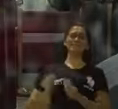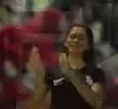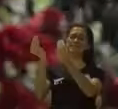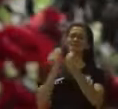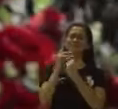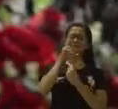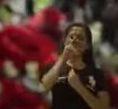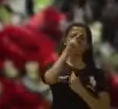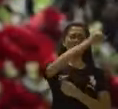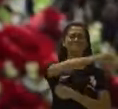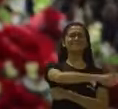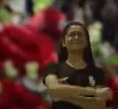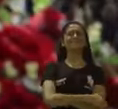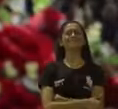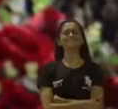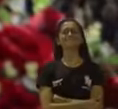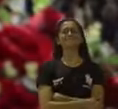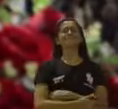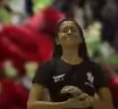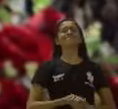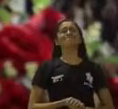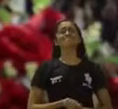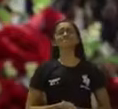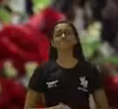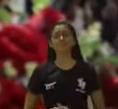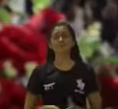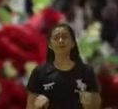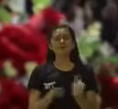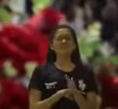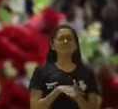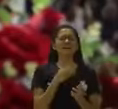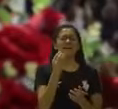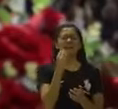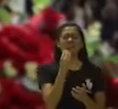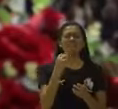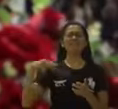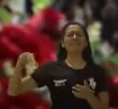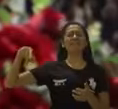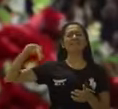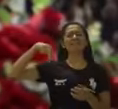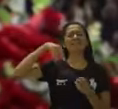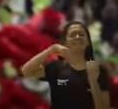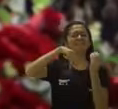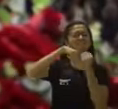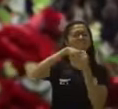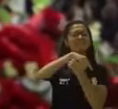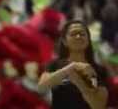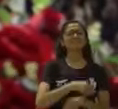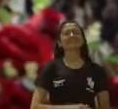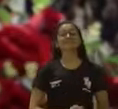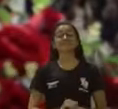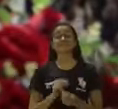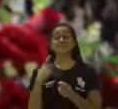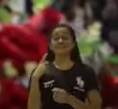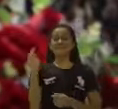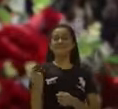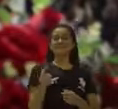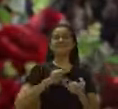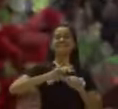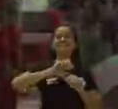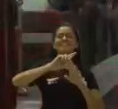naquele que me fortalece. E você que chegou se arrastando e fragilizado, você sairá